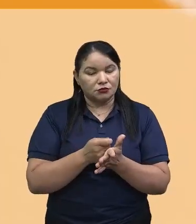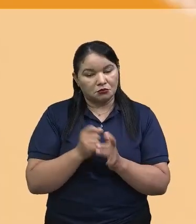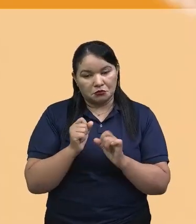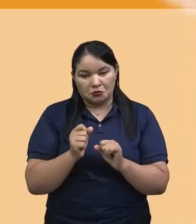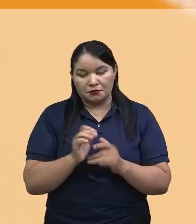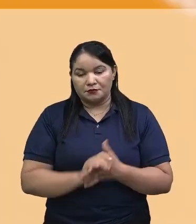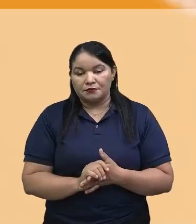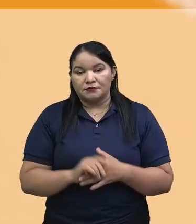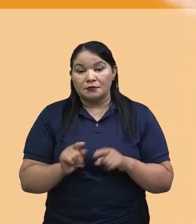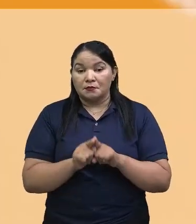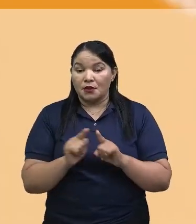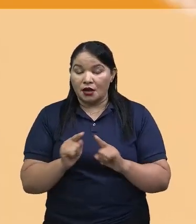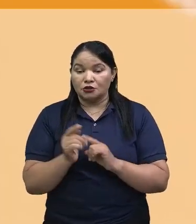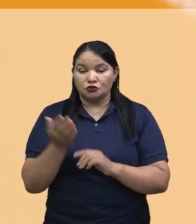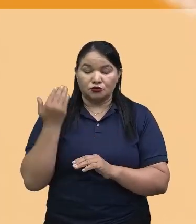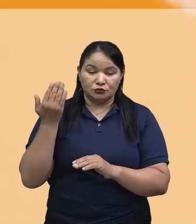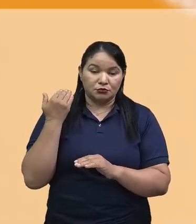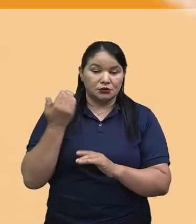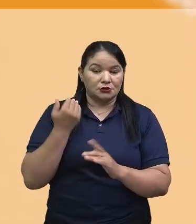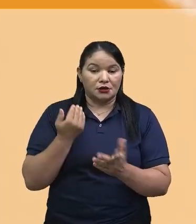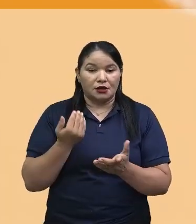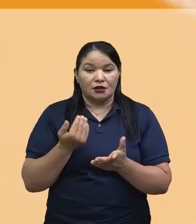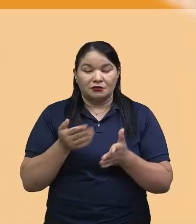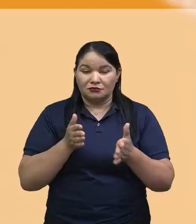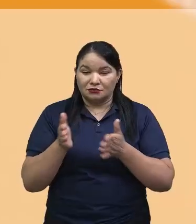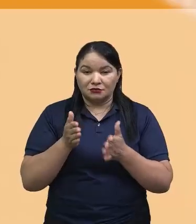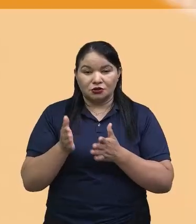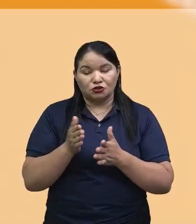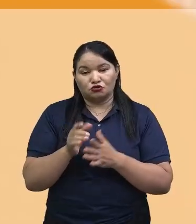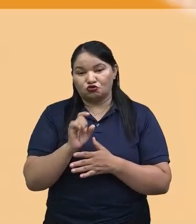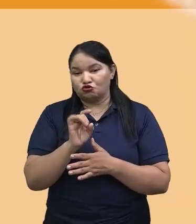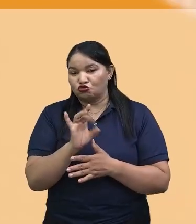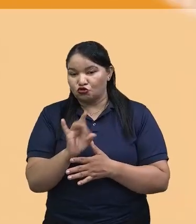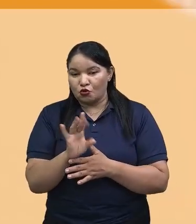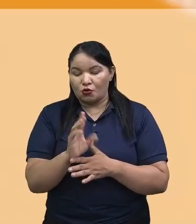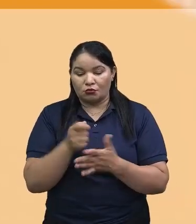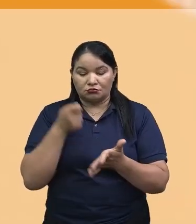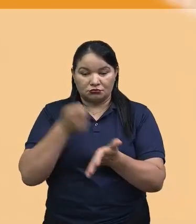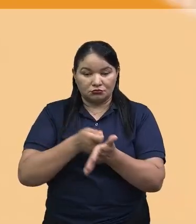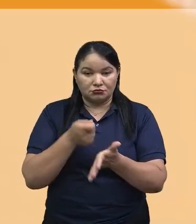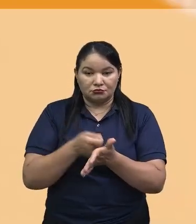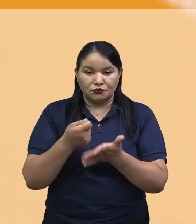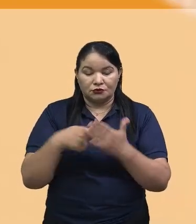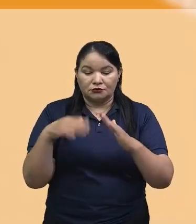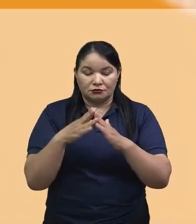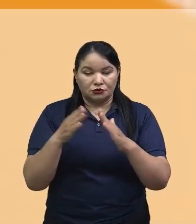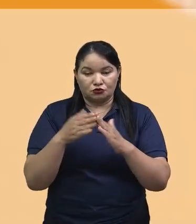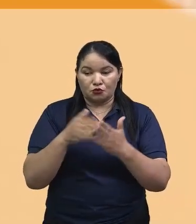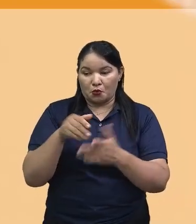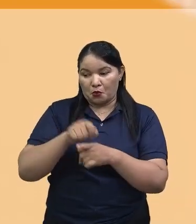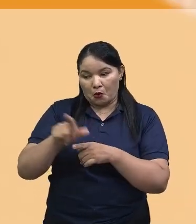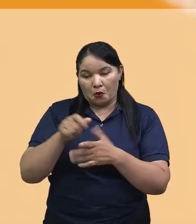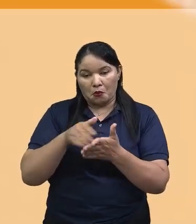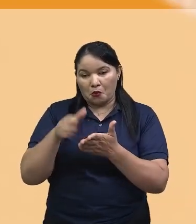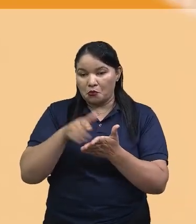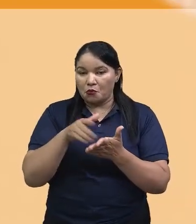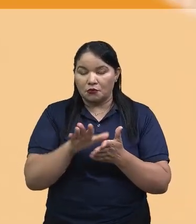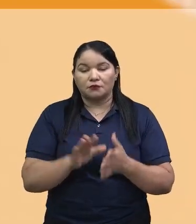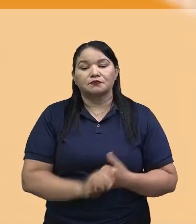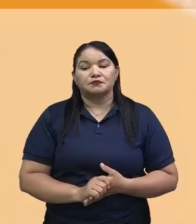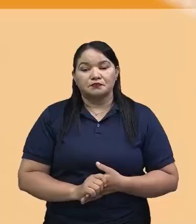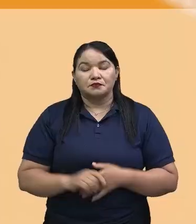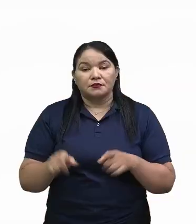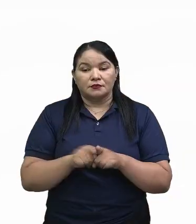Mas à época, né, só se impôs. E é claro que isso vai gerar revolta. Vamos às características